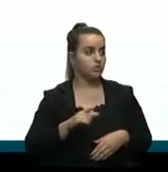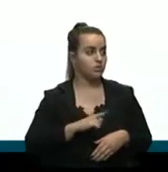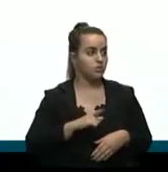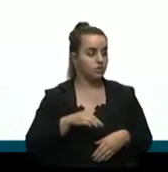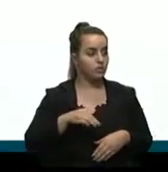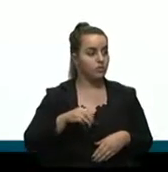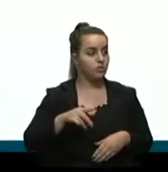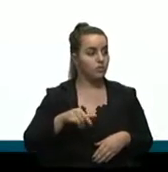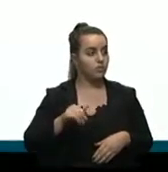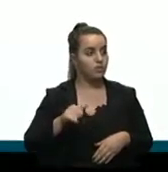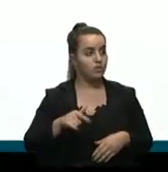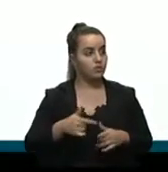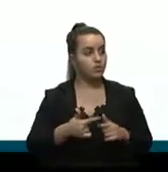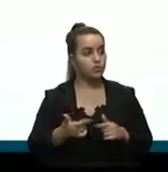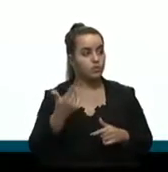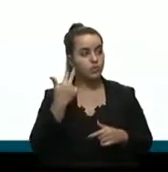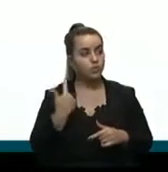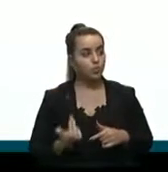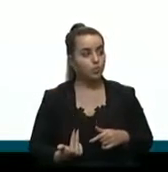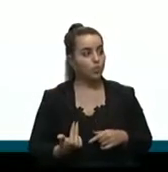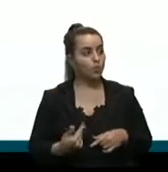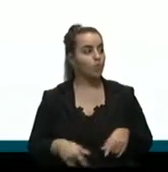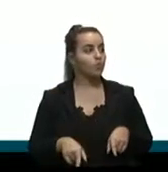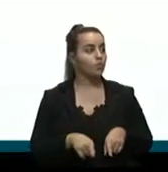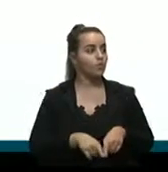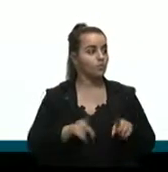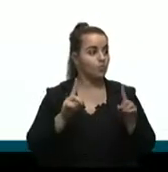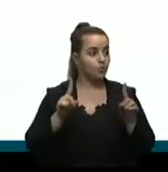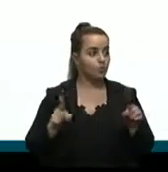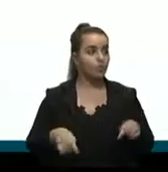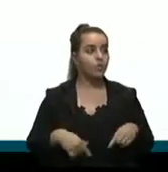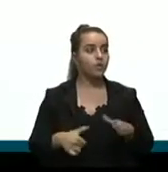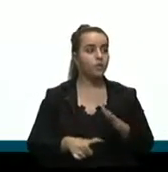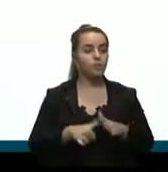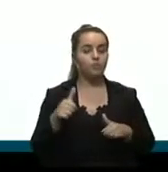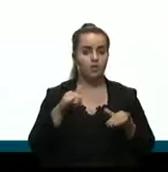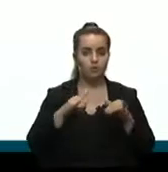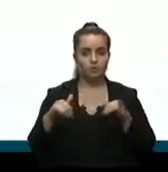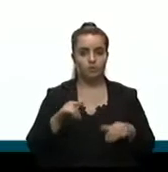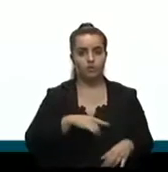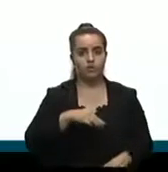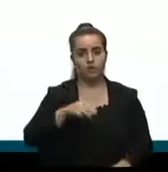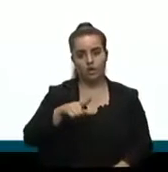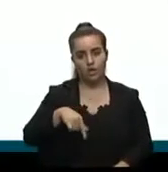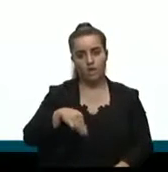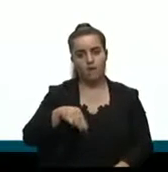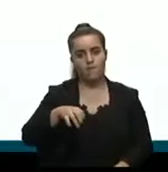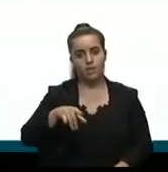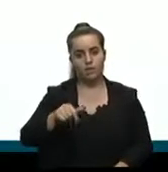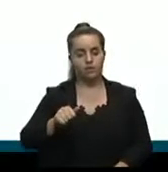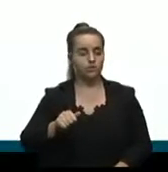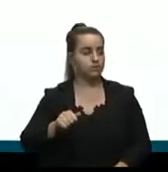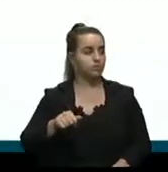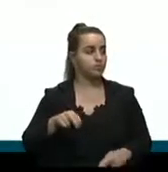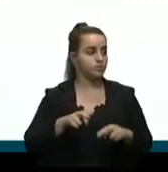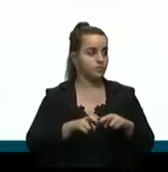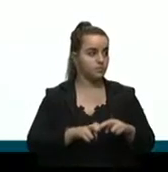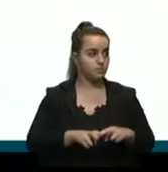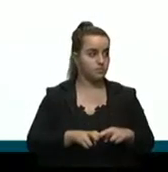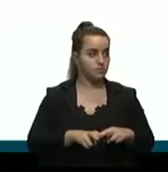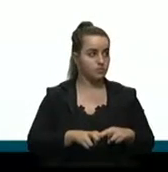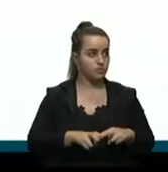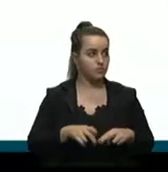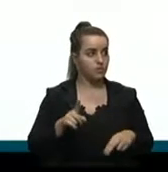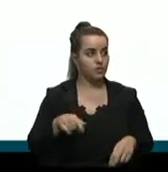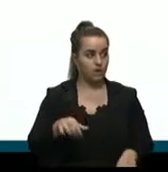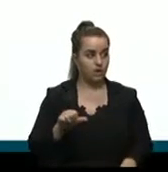que a média em distribuição normal, entre parênteses, a primeira informação é a média, por isso que